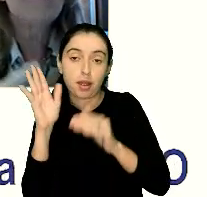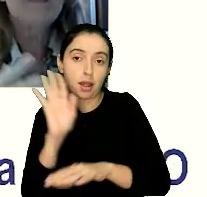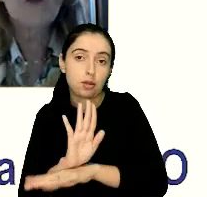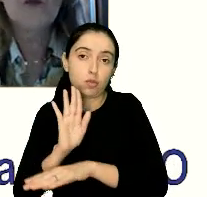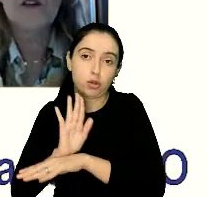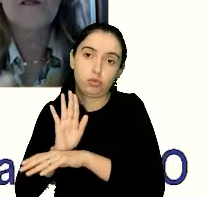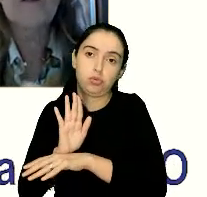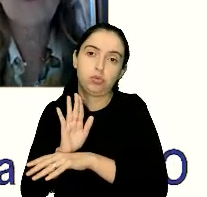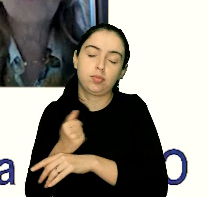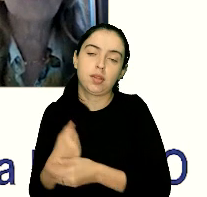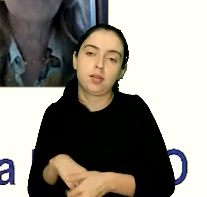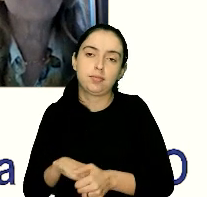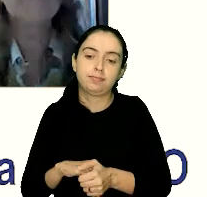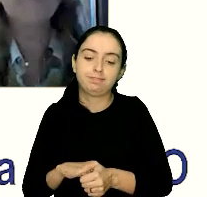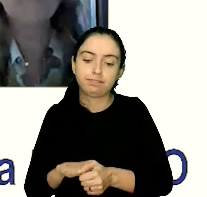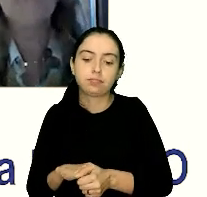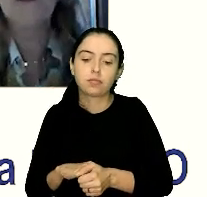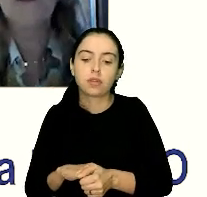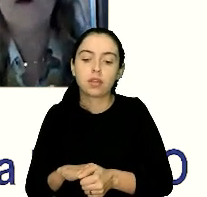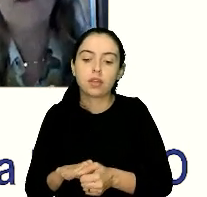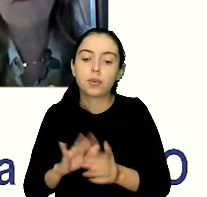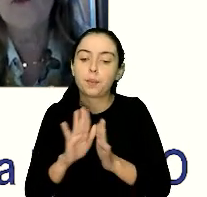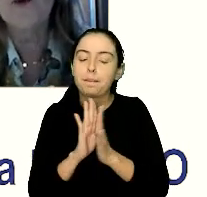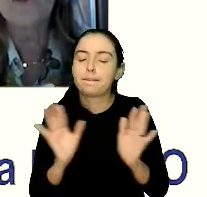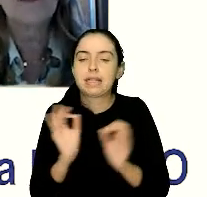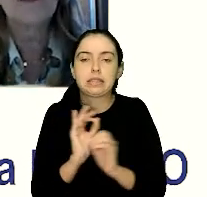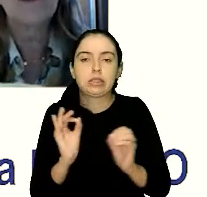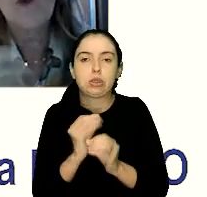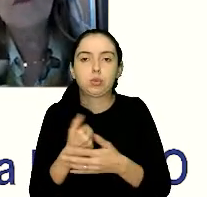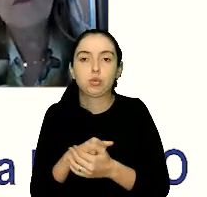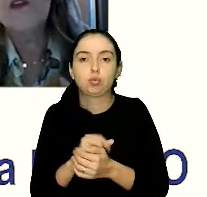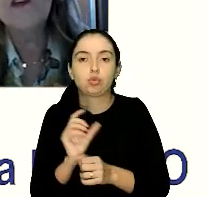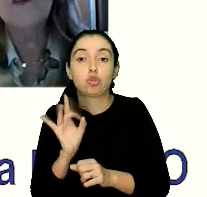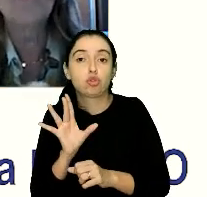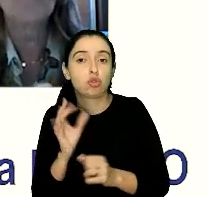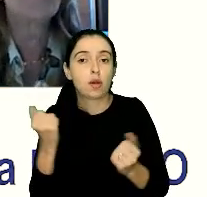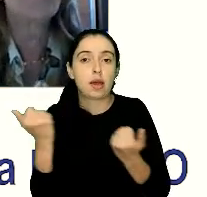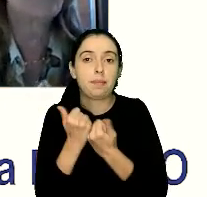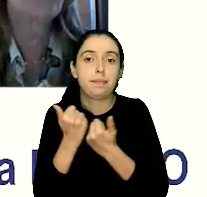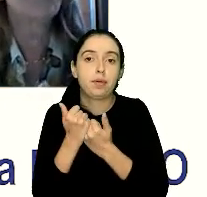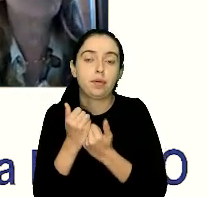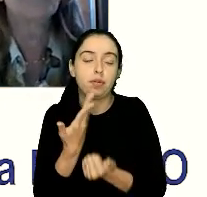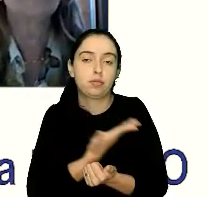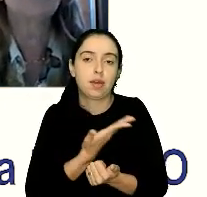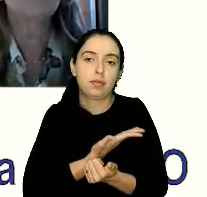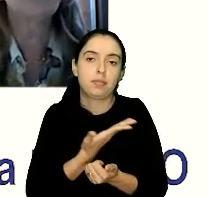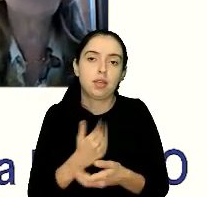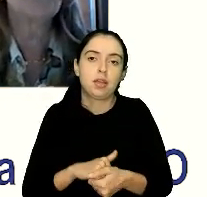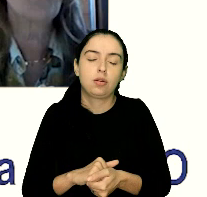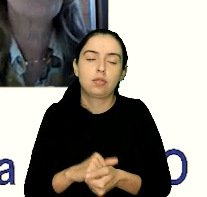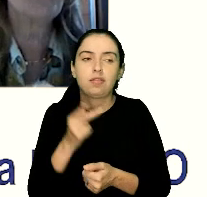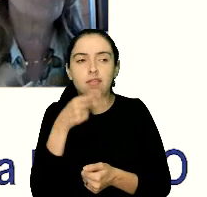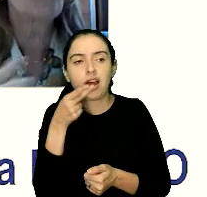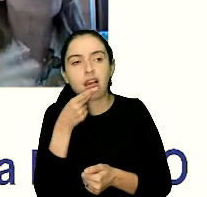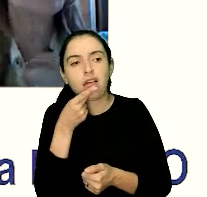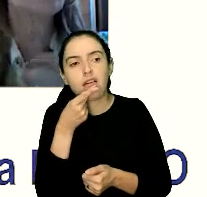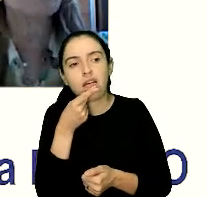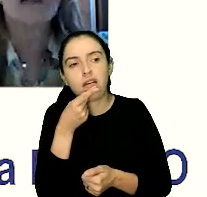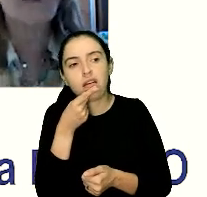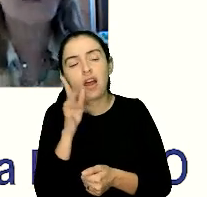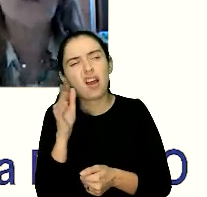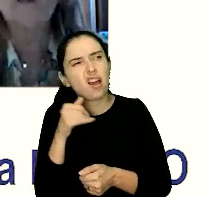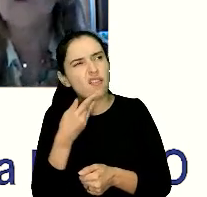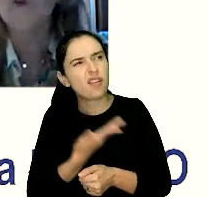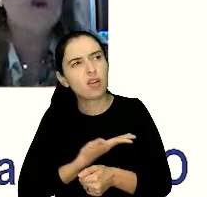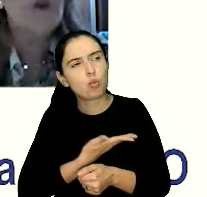forma neutra, porque muitas vezes somente o apoio do amigo, né, que fala, eu falo com o meu amigo, é como